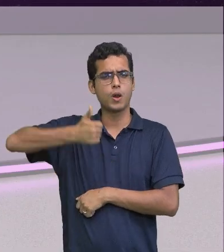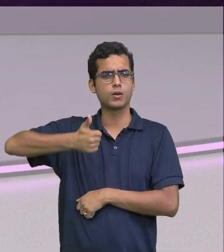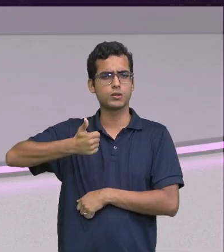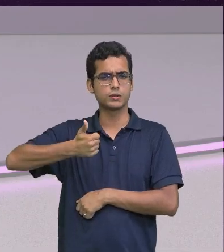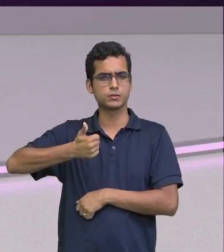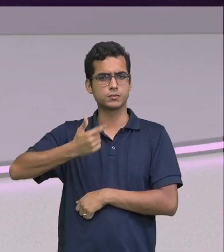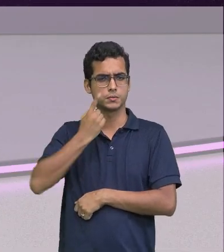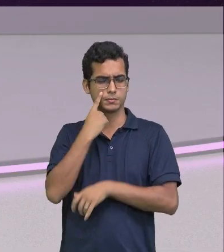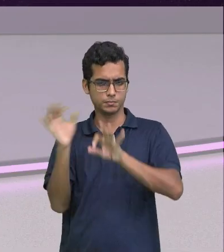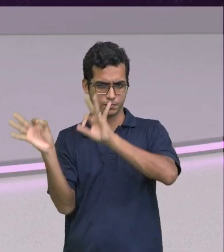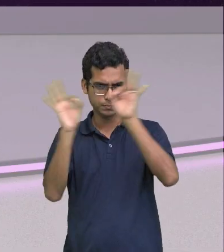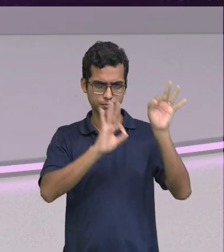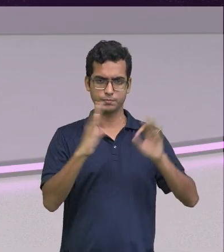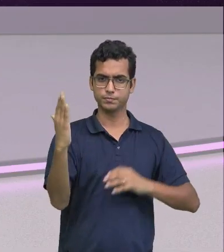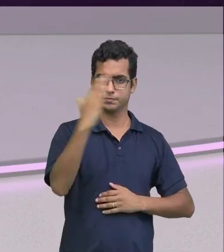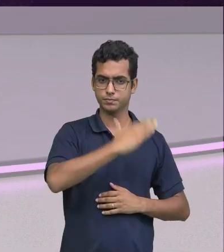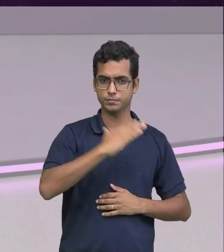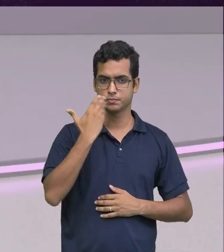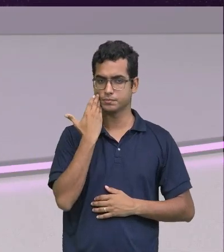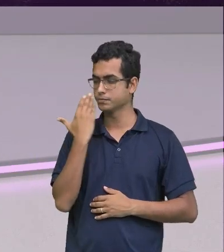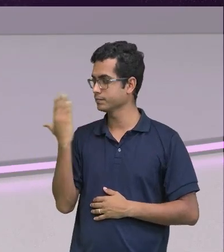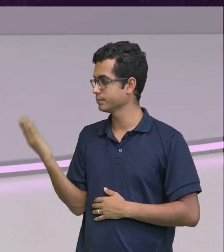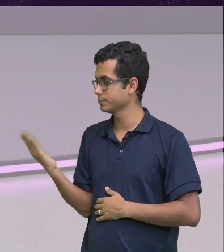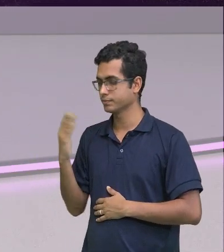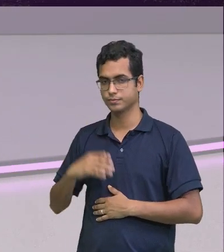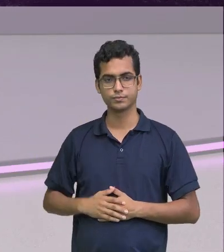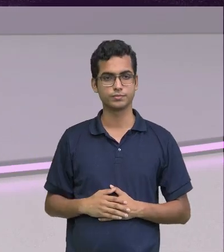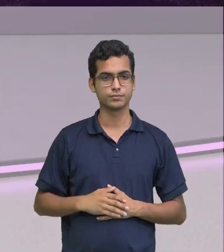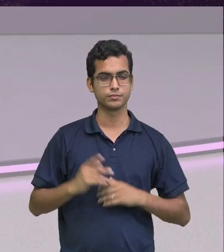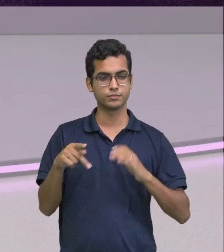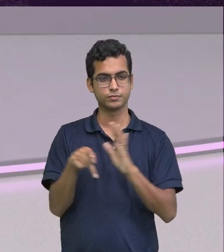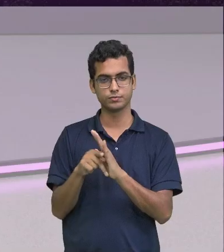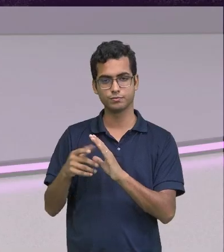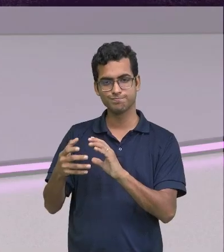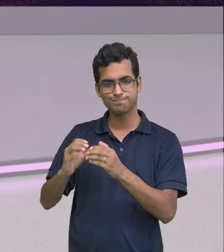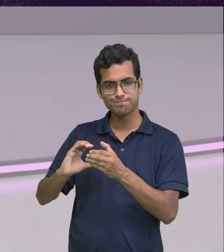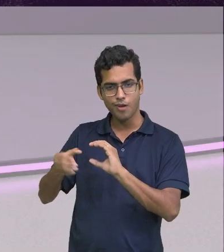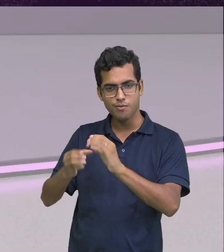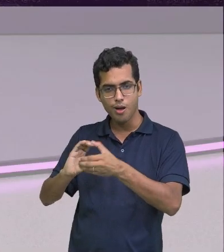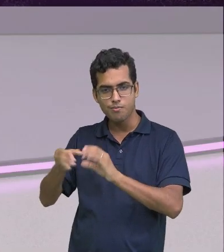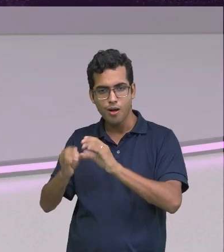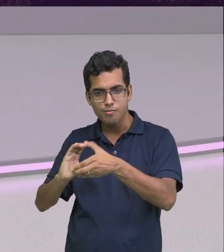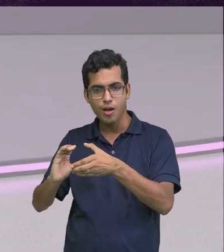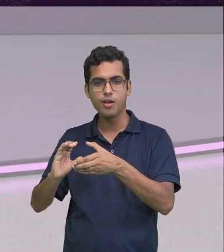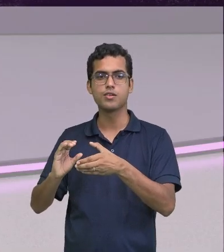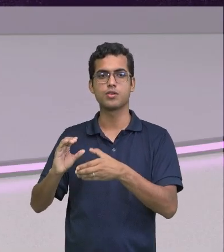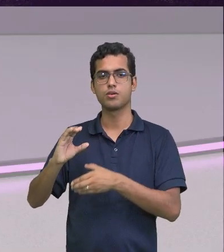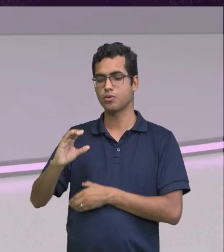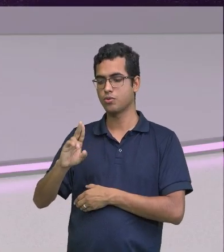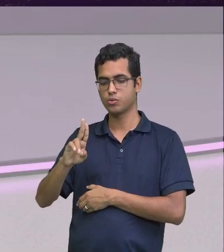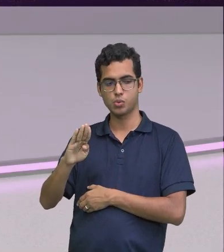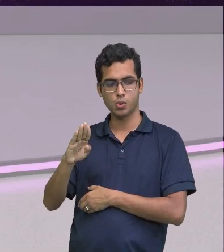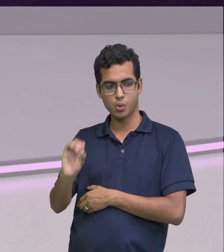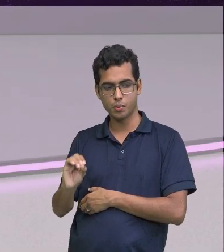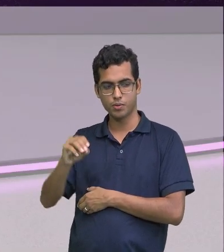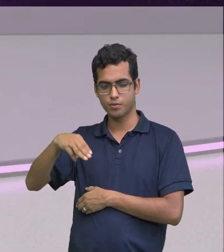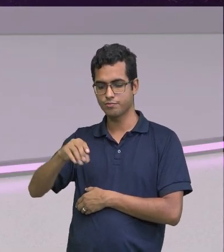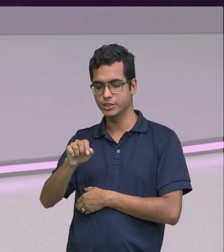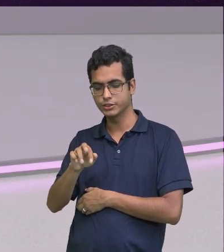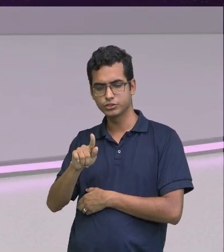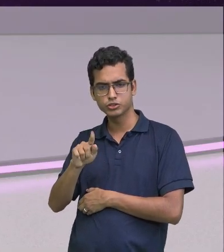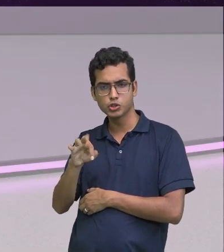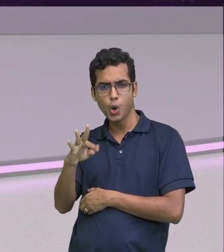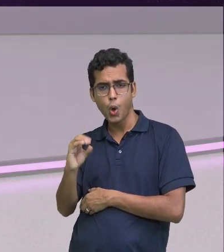entender? Vamos lá juntos? Vamos lá, de olho na tela, olha aí. Está aí o nosso cubo, não é? O que é que a gente